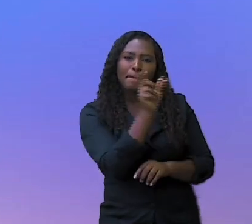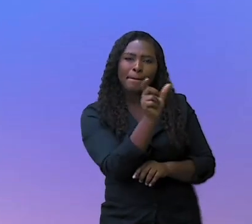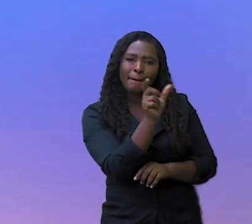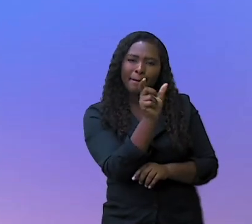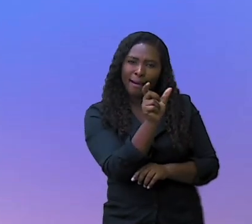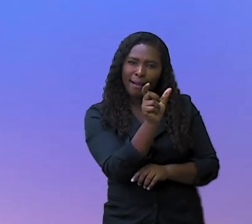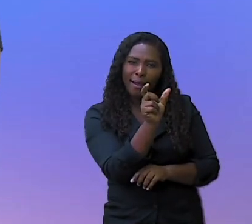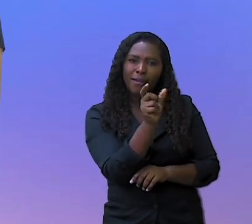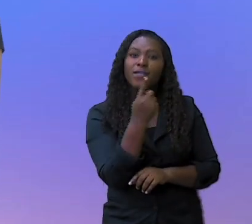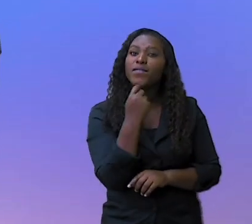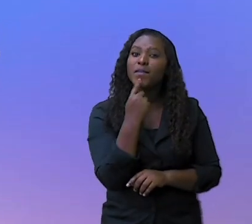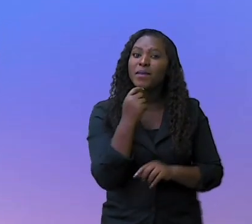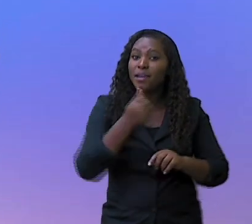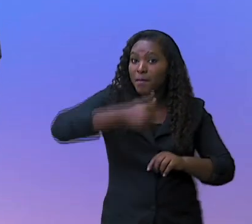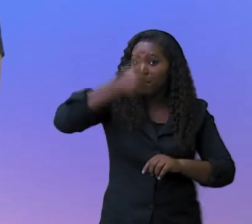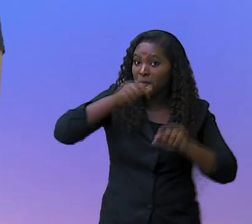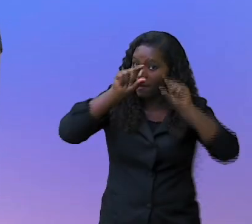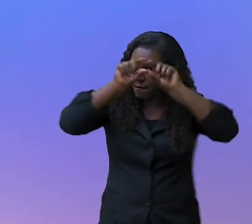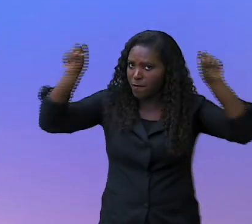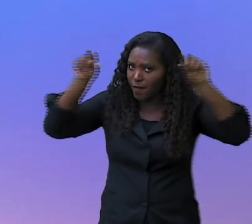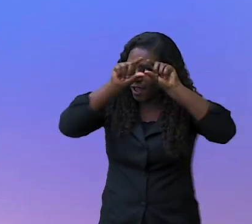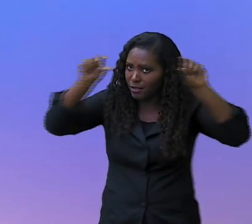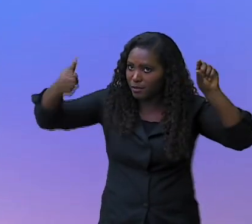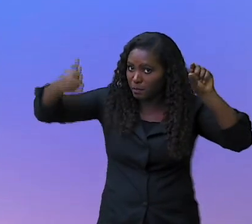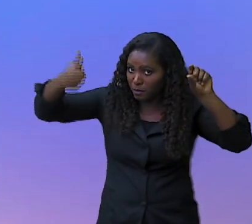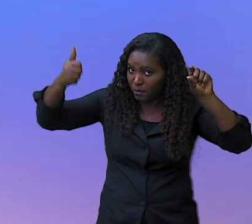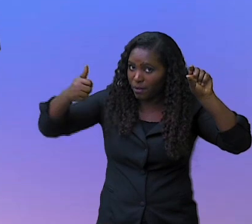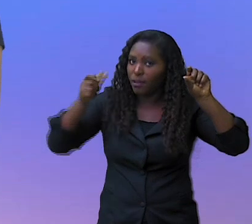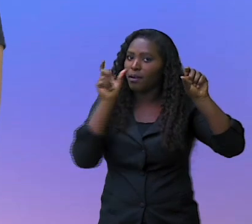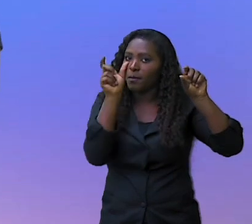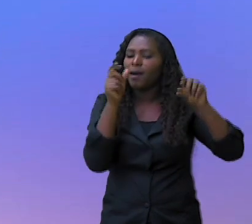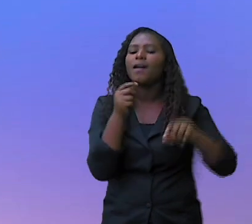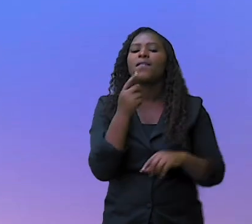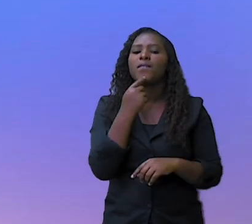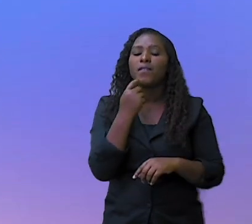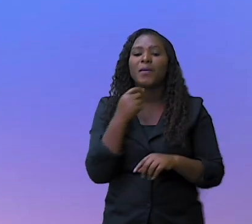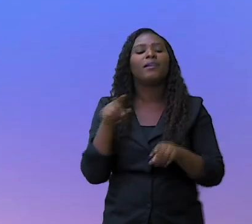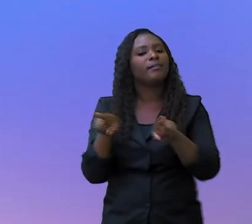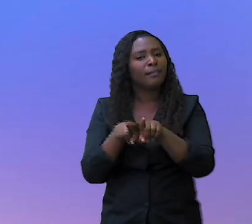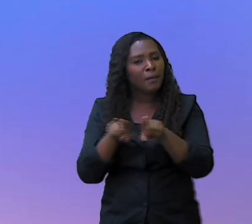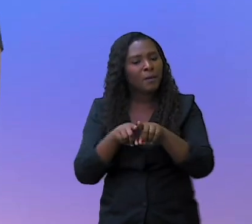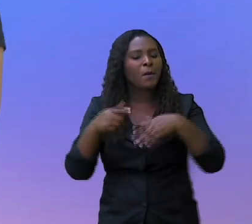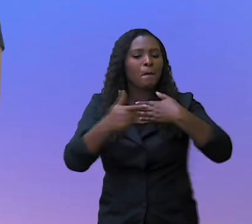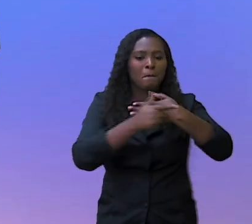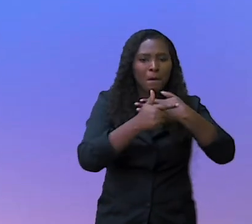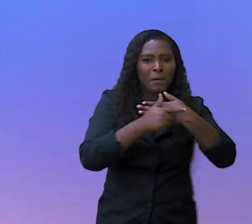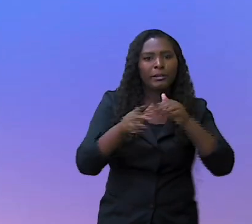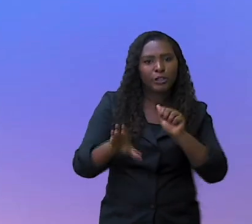aí, tem essa, é uma locução e assumiu esse papel de adjunto adnominal.